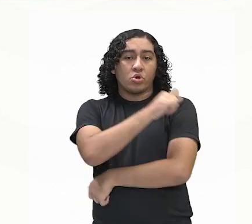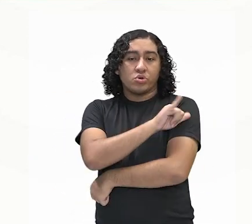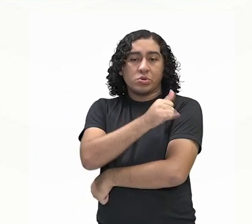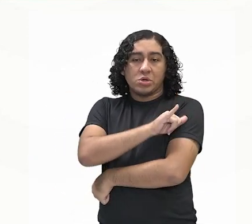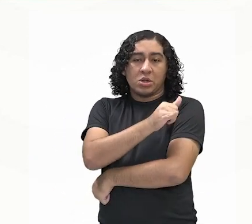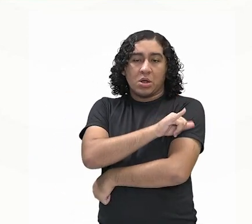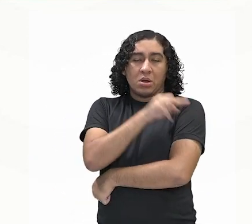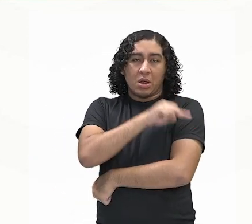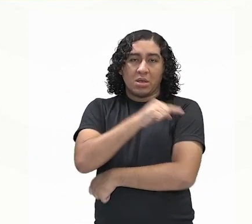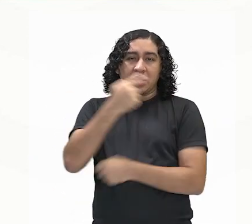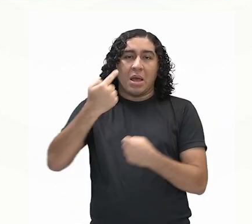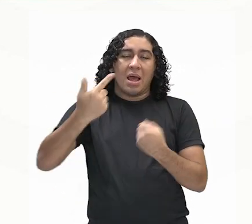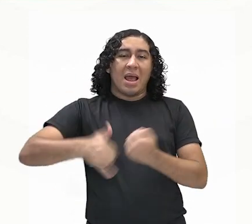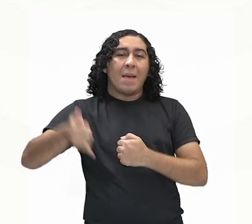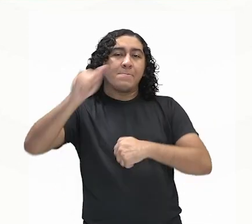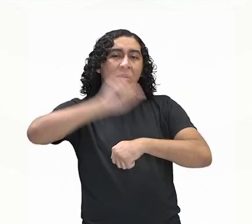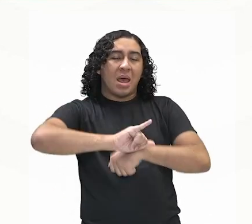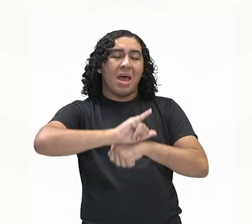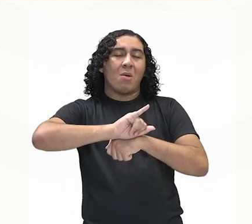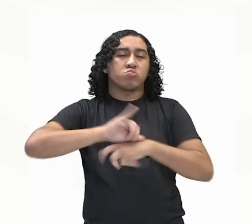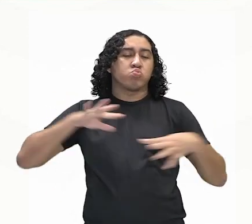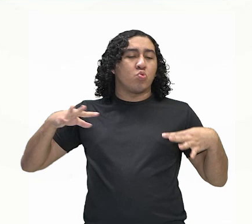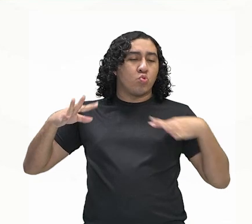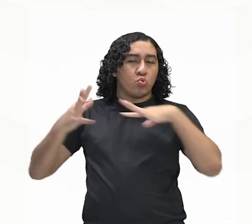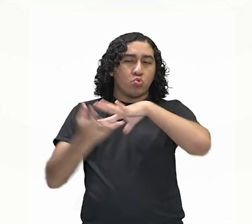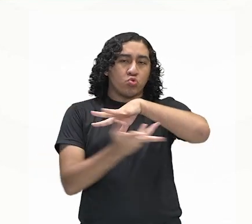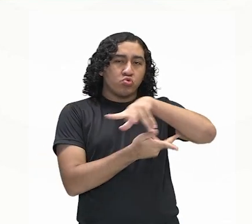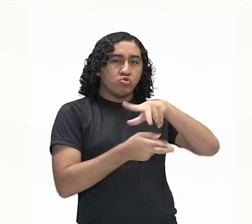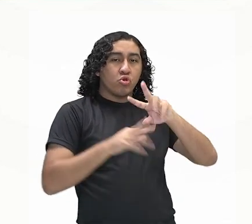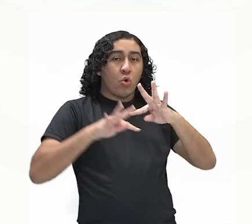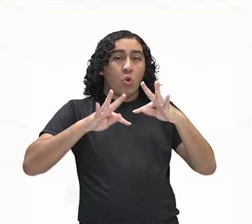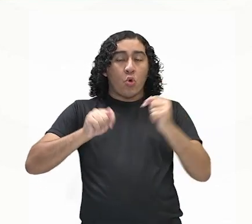ali a capital mundial do debate referente às